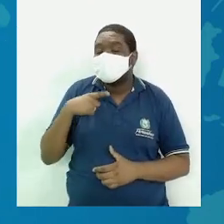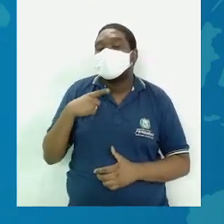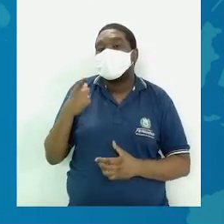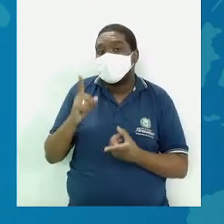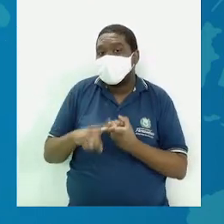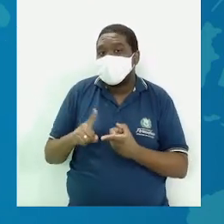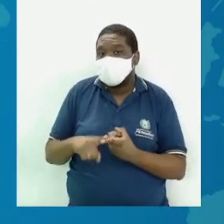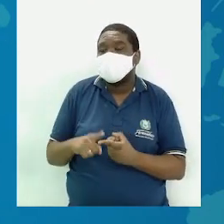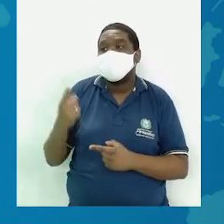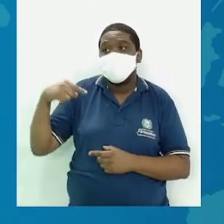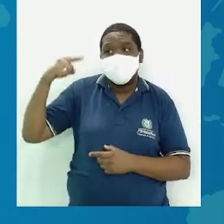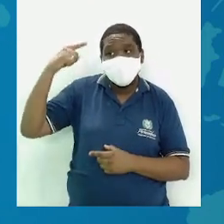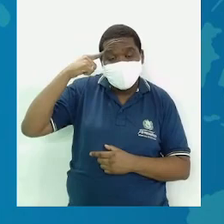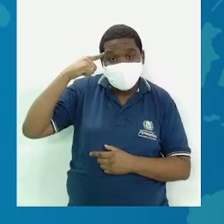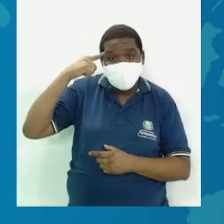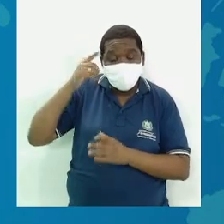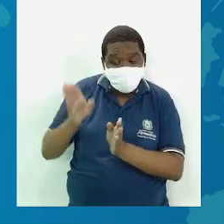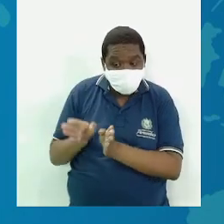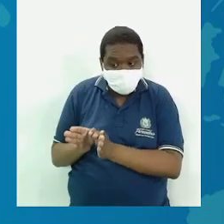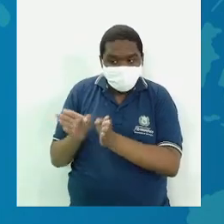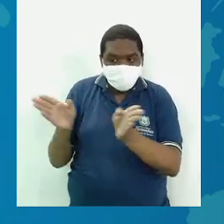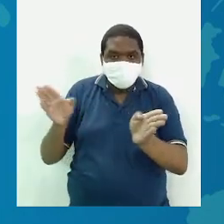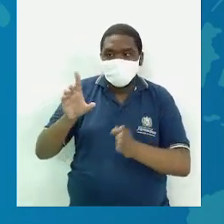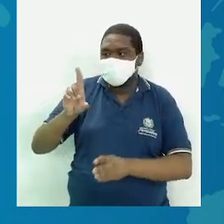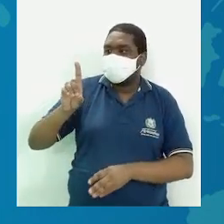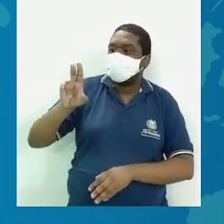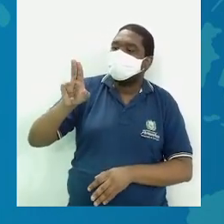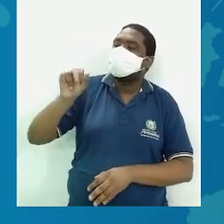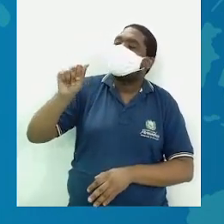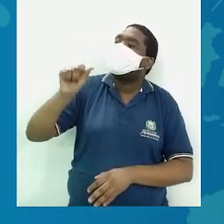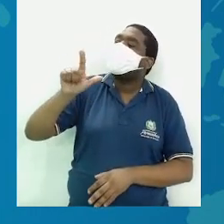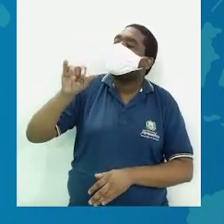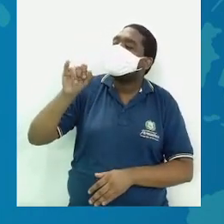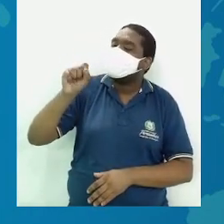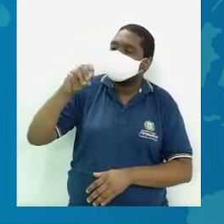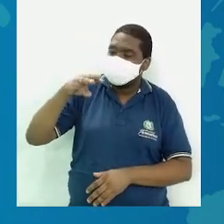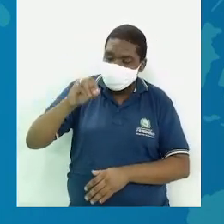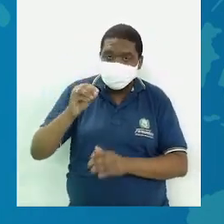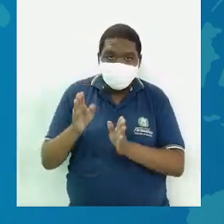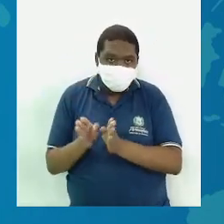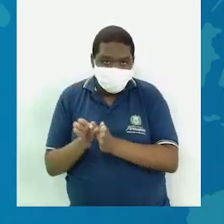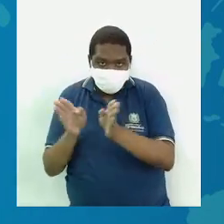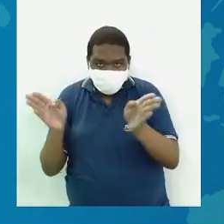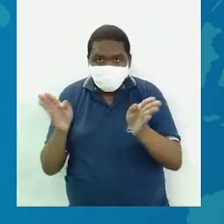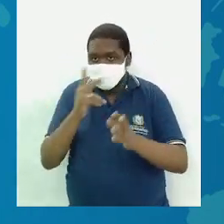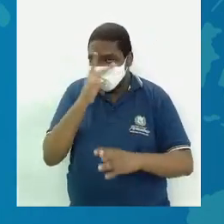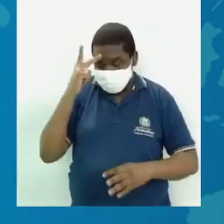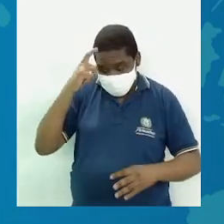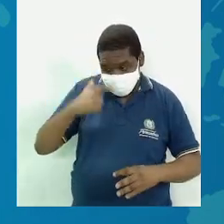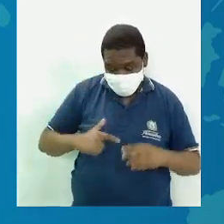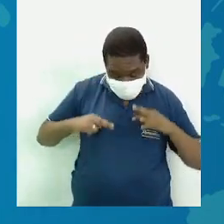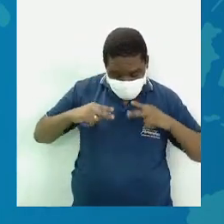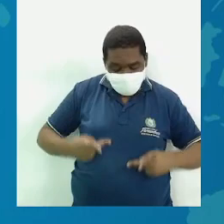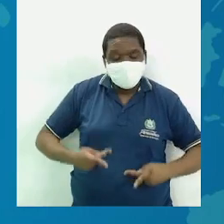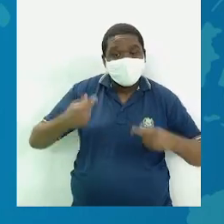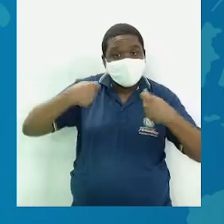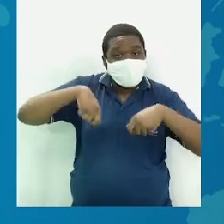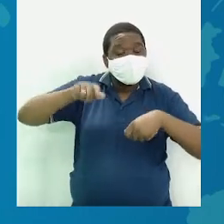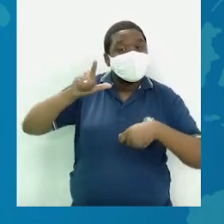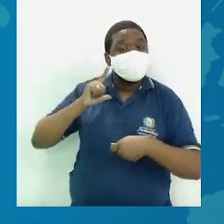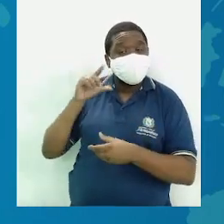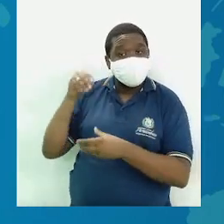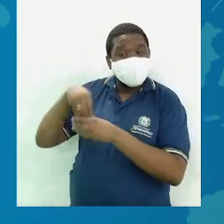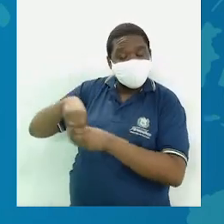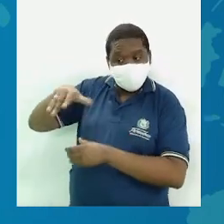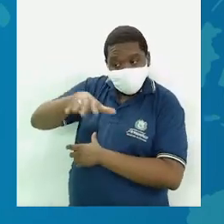do dualismo platônico, em que o homem ele precisa chegar, o ser humano precisa chegar no mundo das ideias,